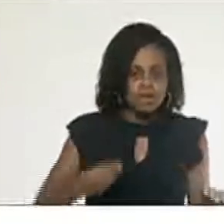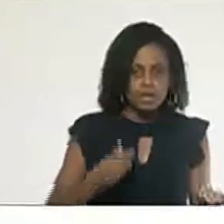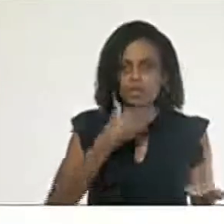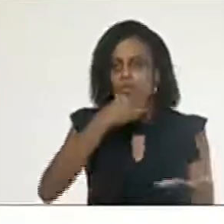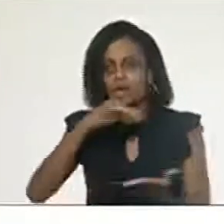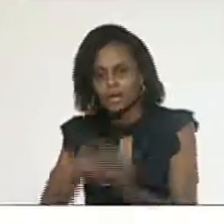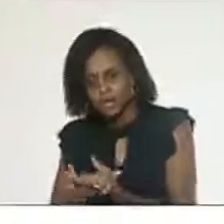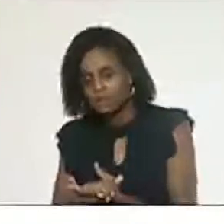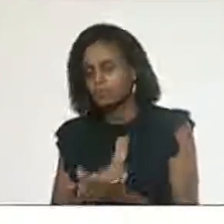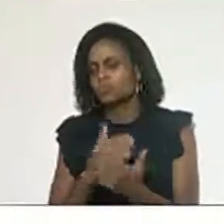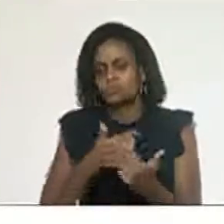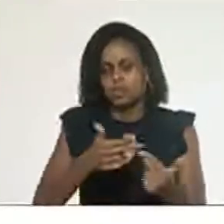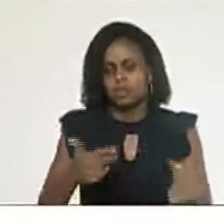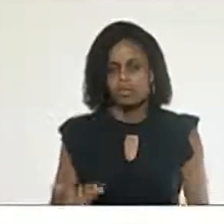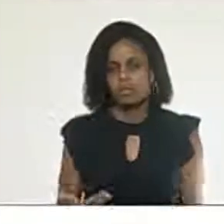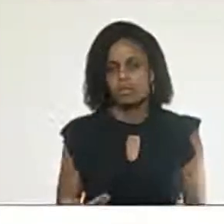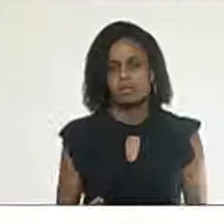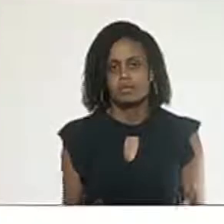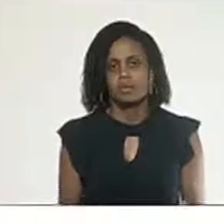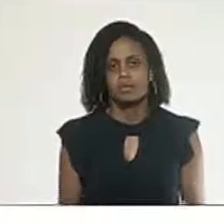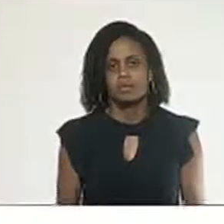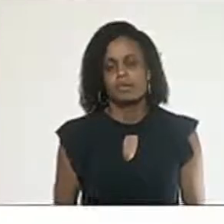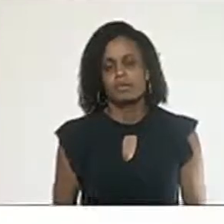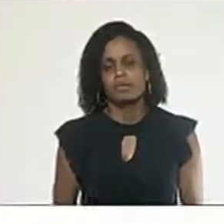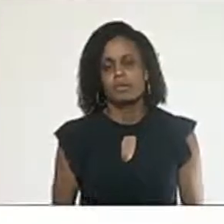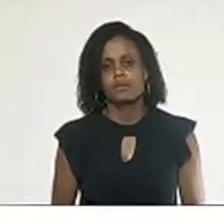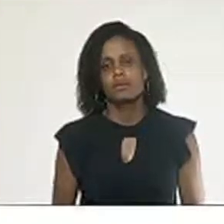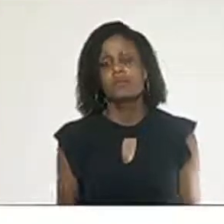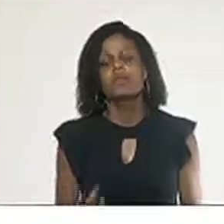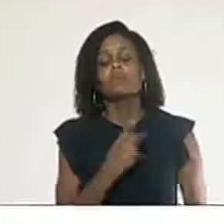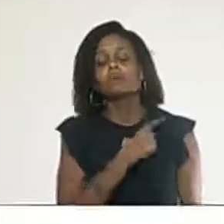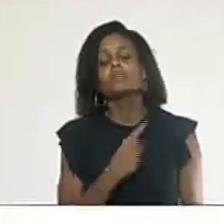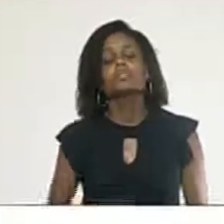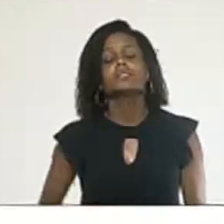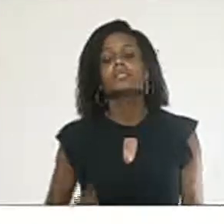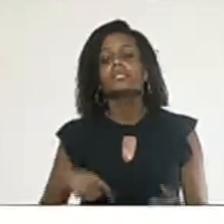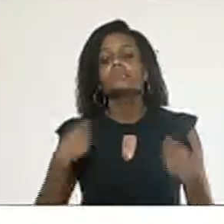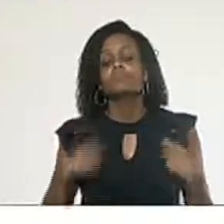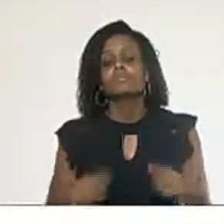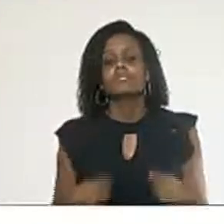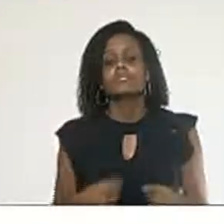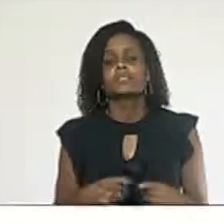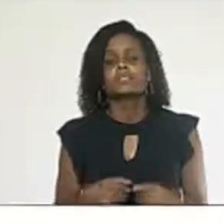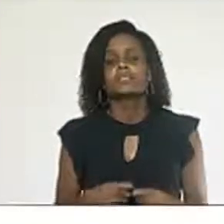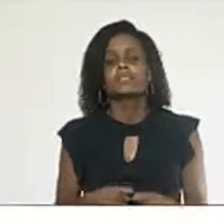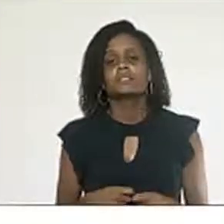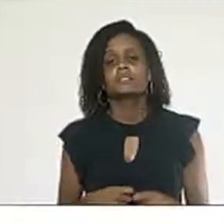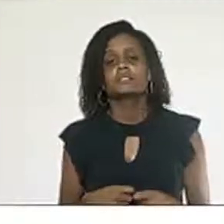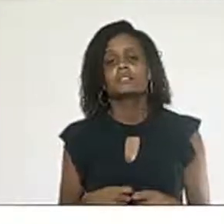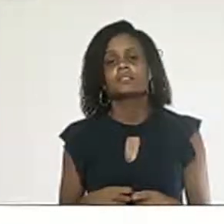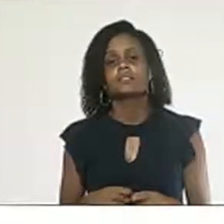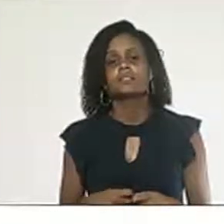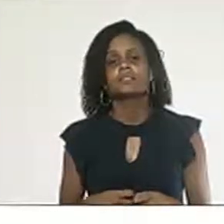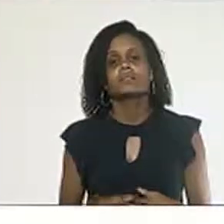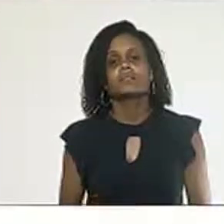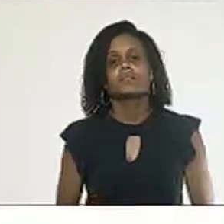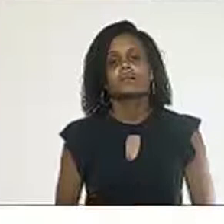do companheiro, enfim. E aí, senhor presidente, a gente precisa trazer todas essas